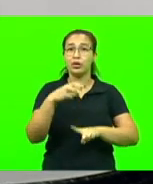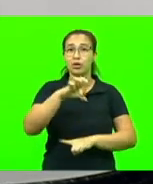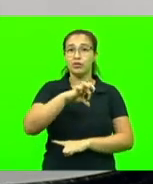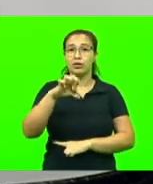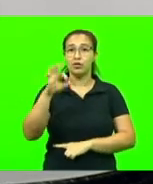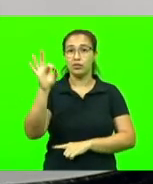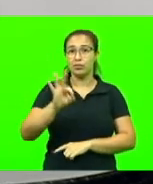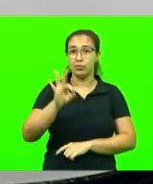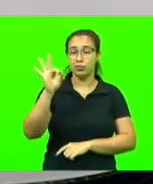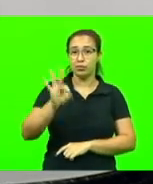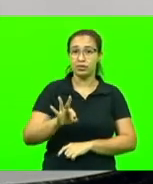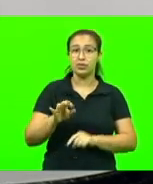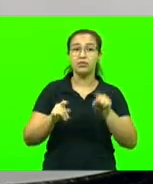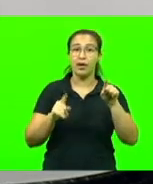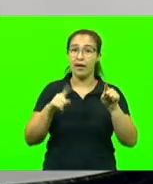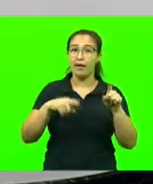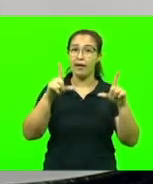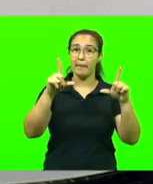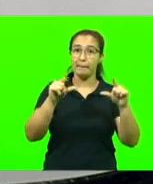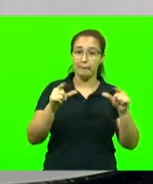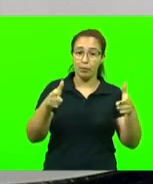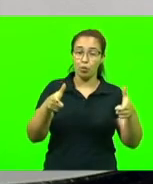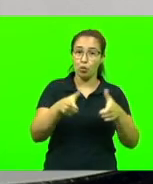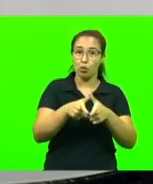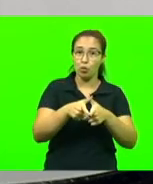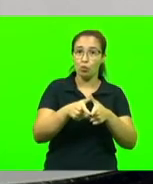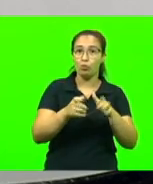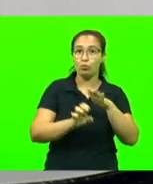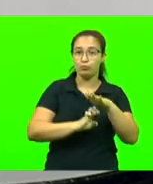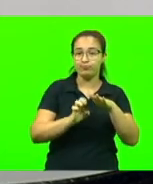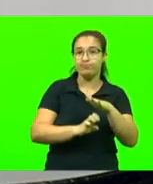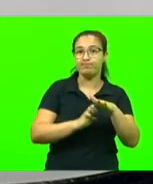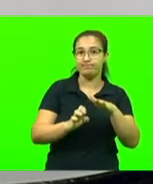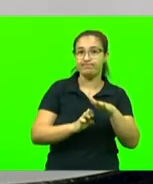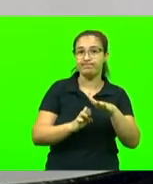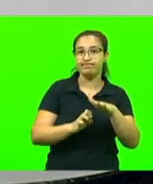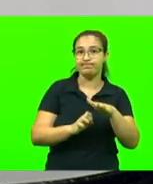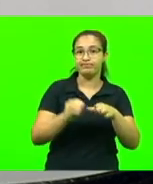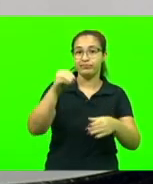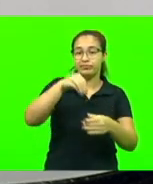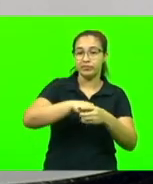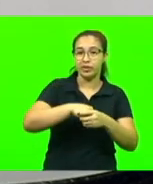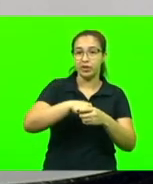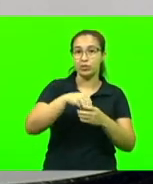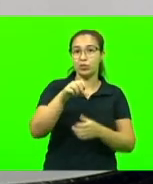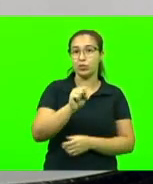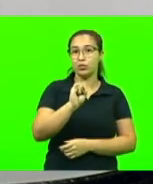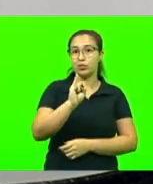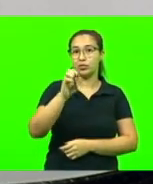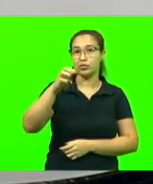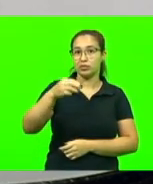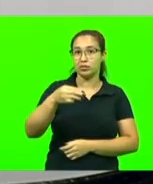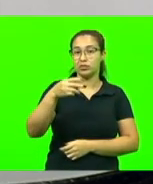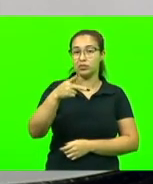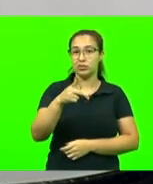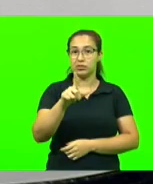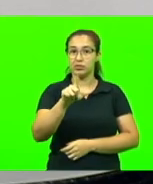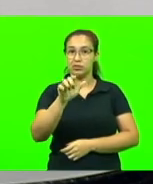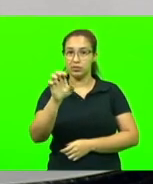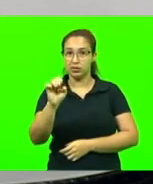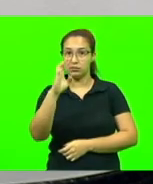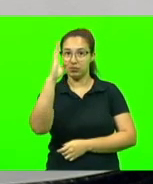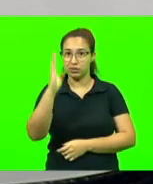pequenas são pequenas empresas que estão dentro do Simples Nacional, senhor presidente. Eu acho que é um apelo justíssimo